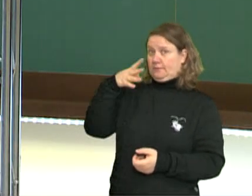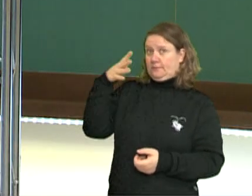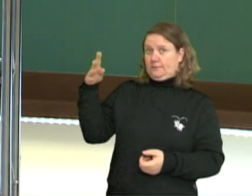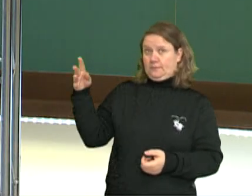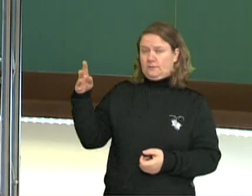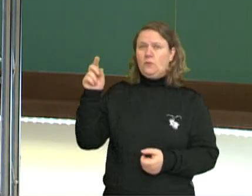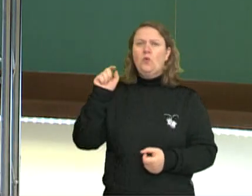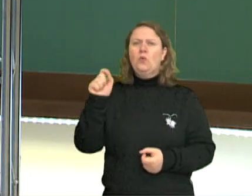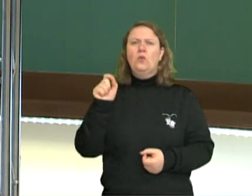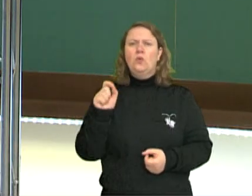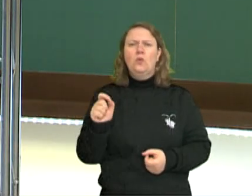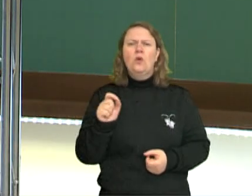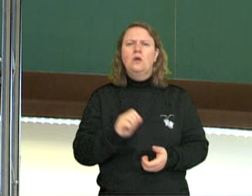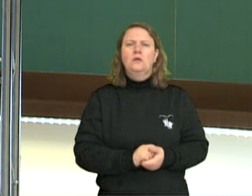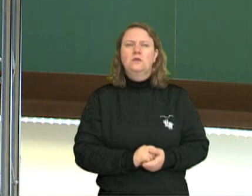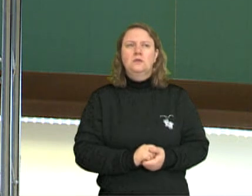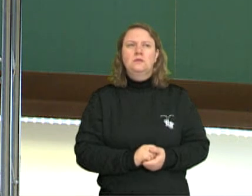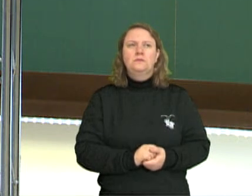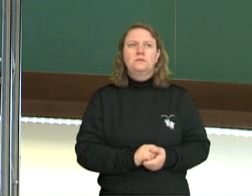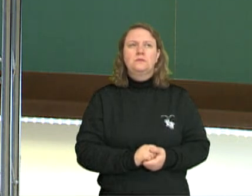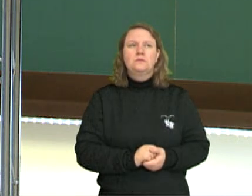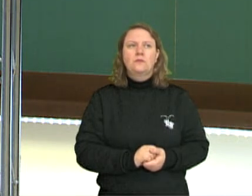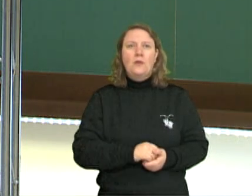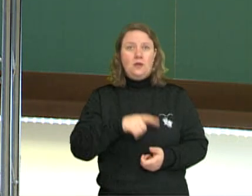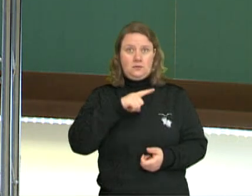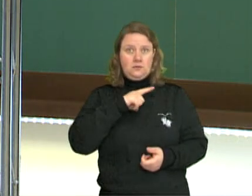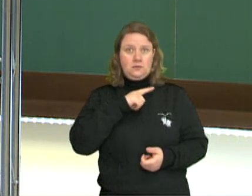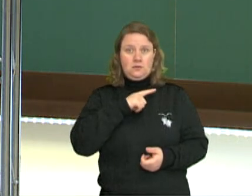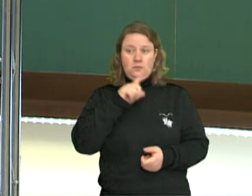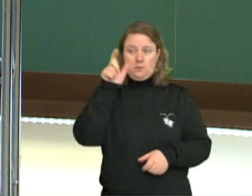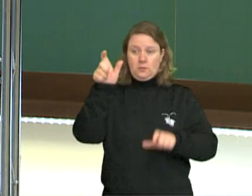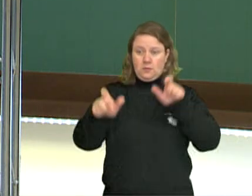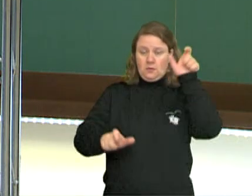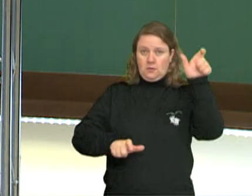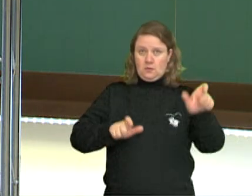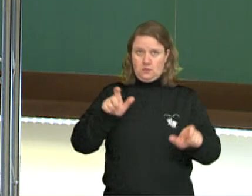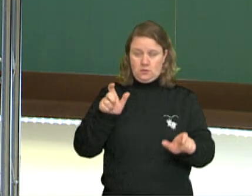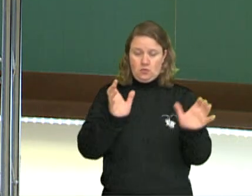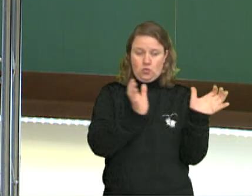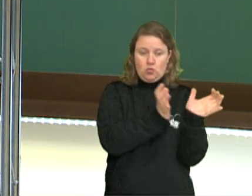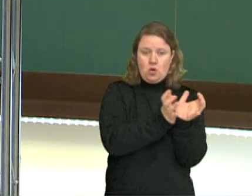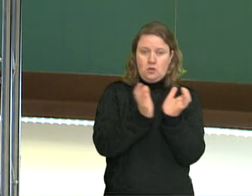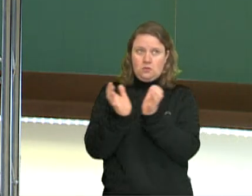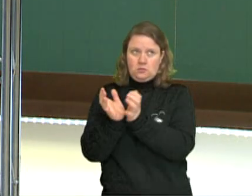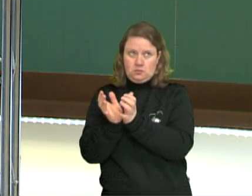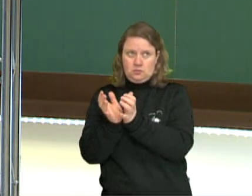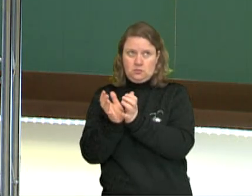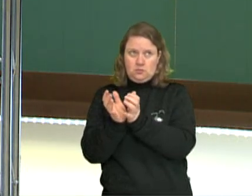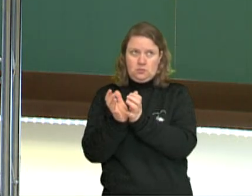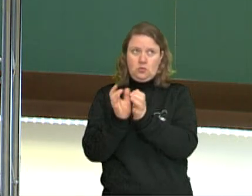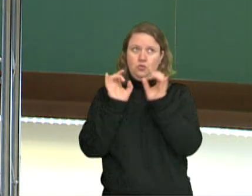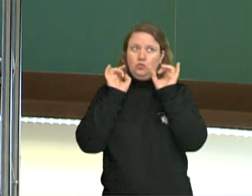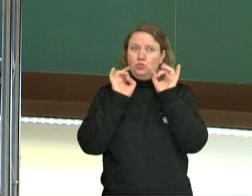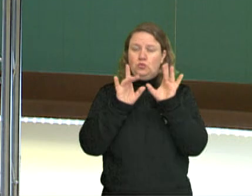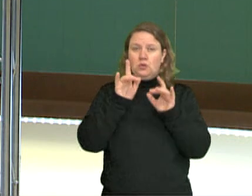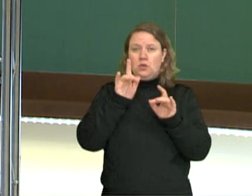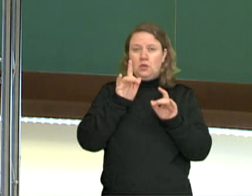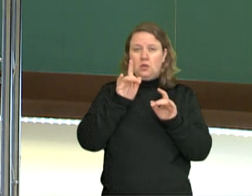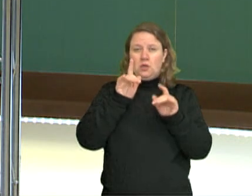as categorias deste esporte? Então vamos lá. Nós temos a greco-romana, que só possui